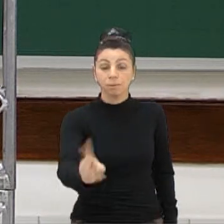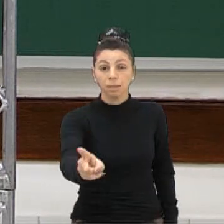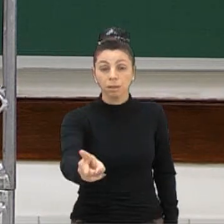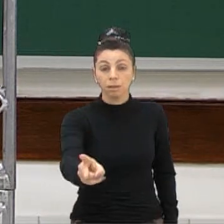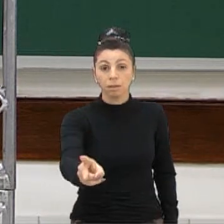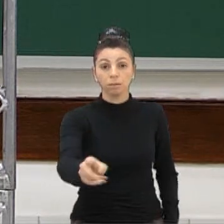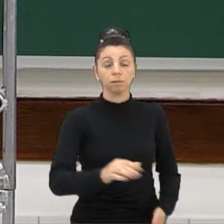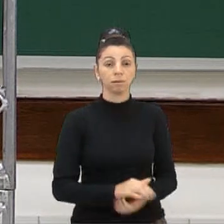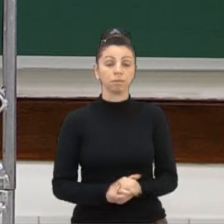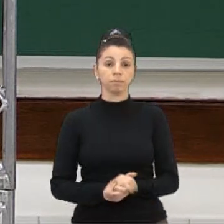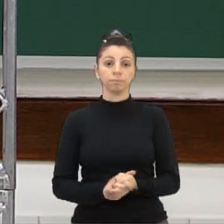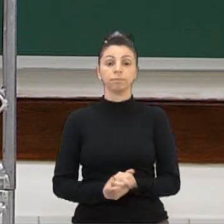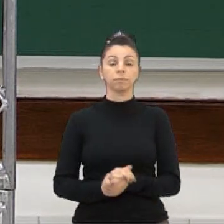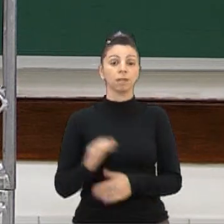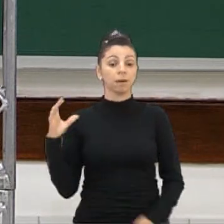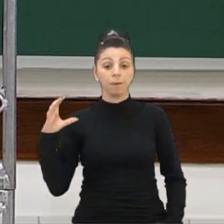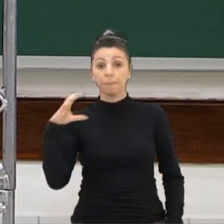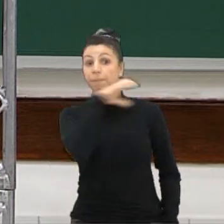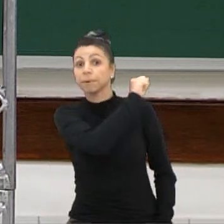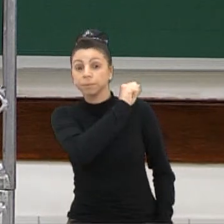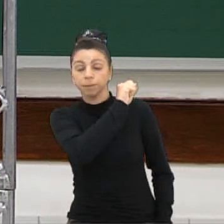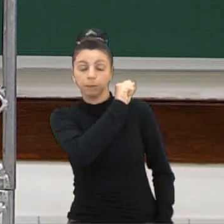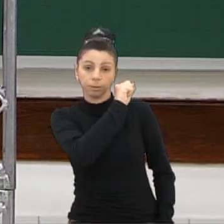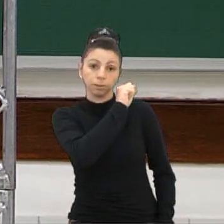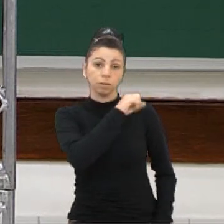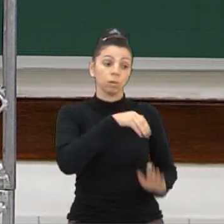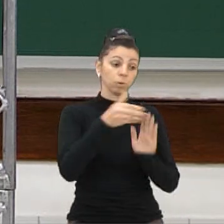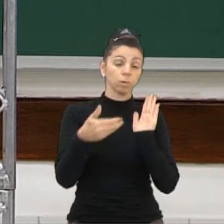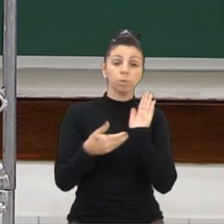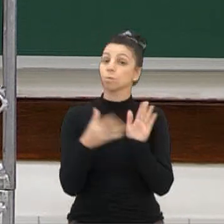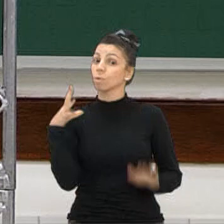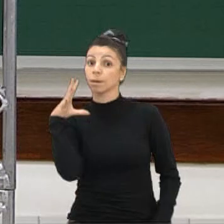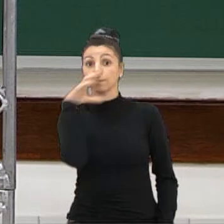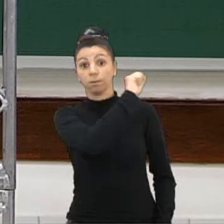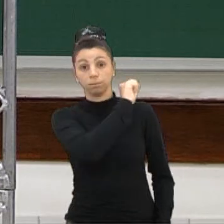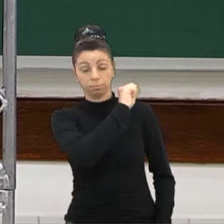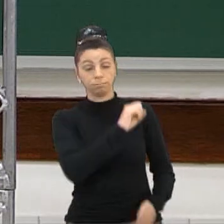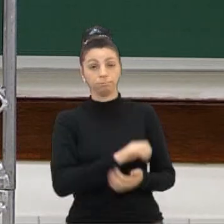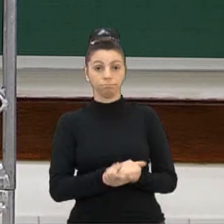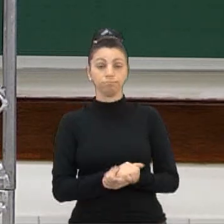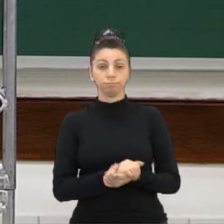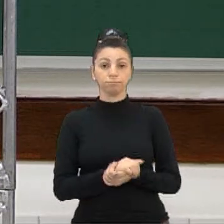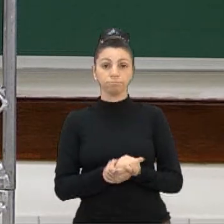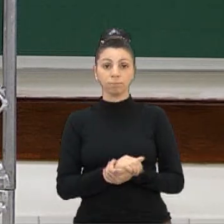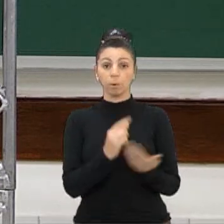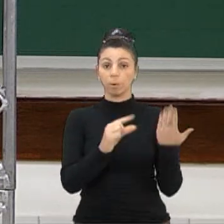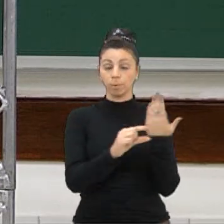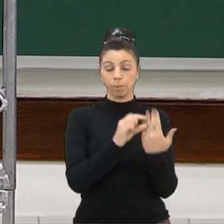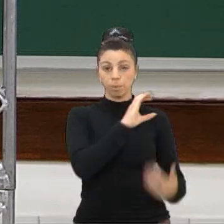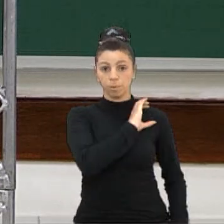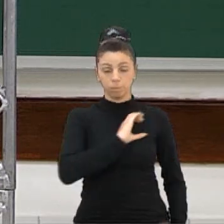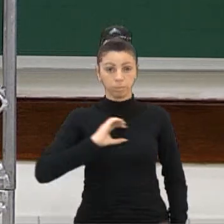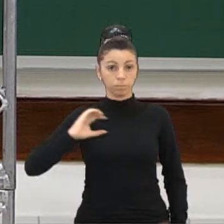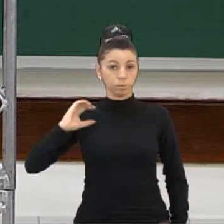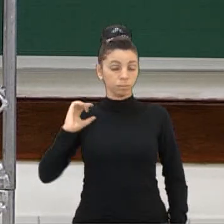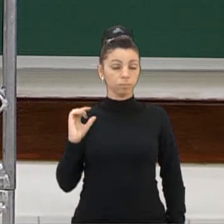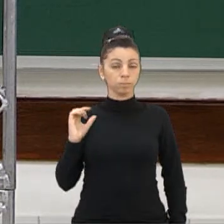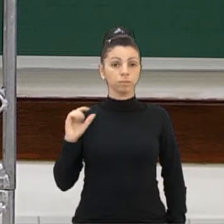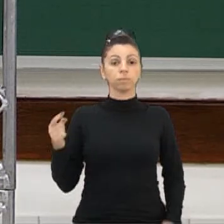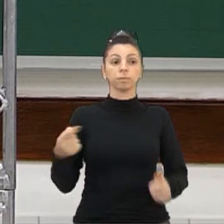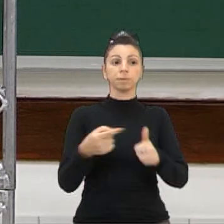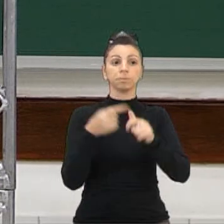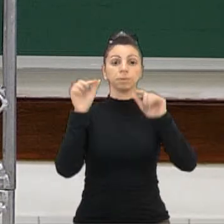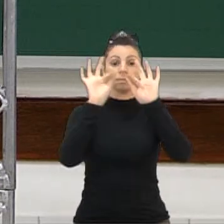Tudo é muito transitório, tudo passa brevemente. Né, isso a Clarice Lispector traz aqui já na primeira frase,